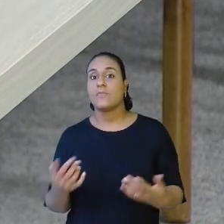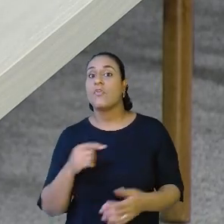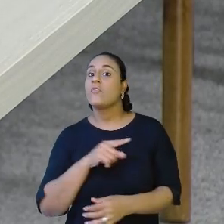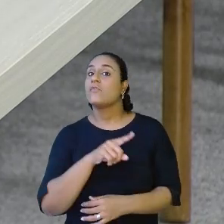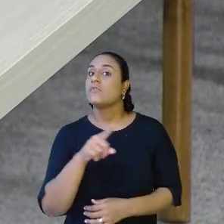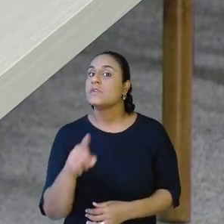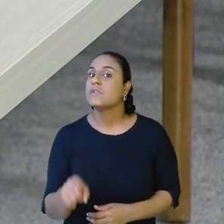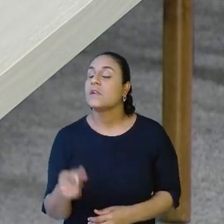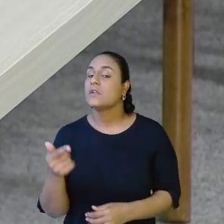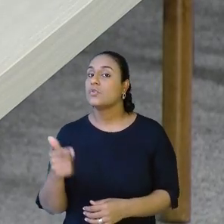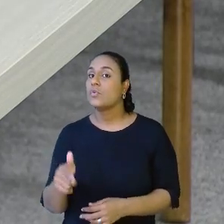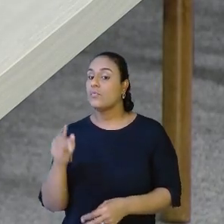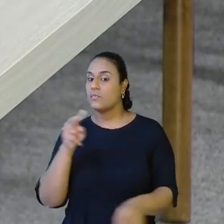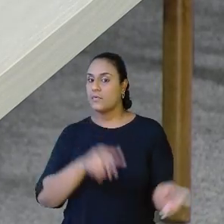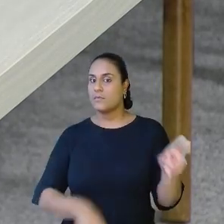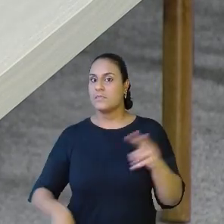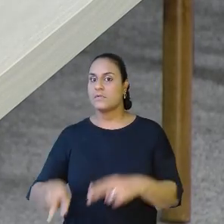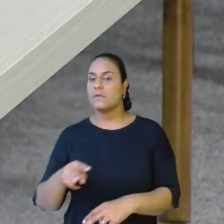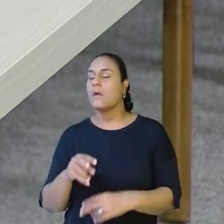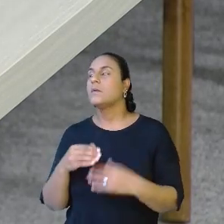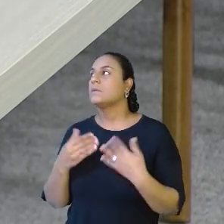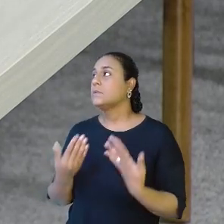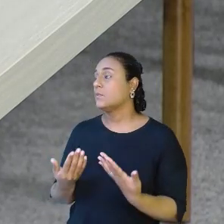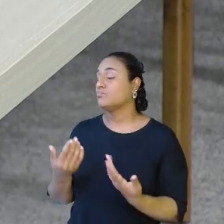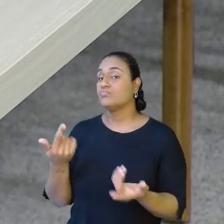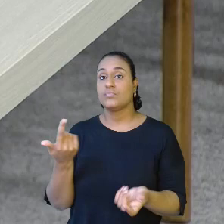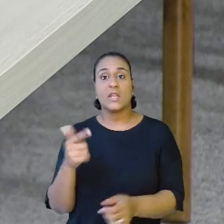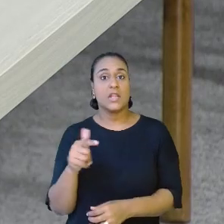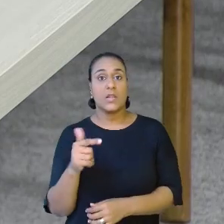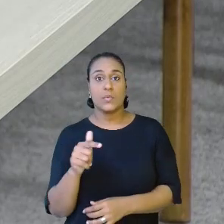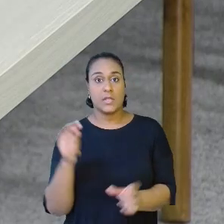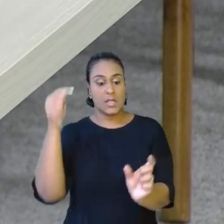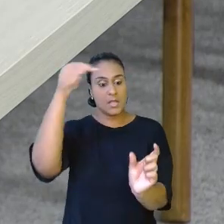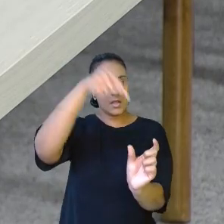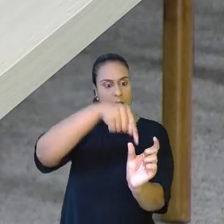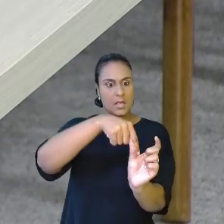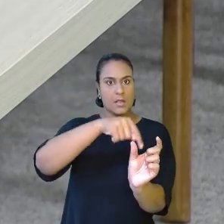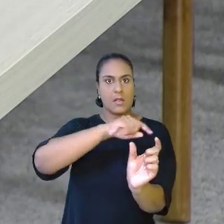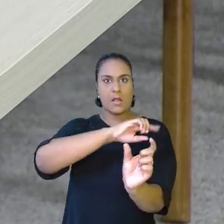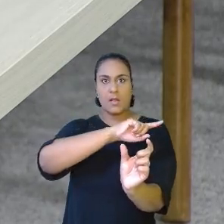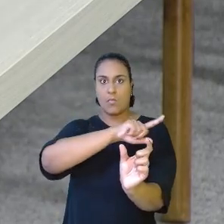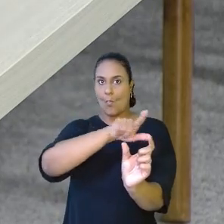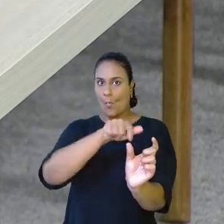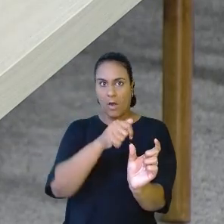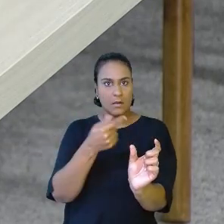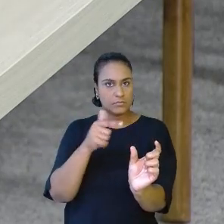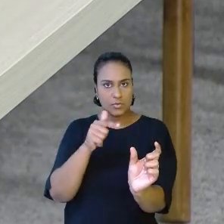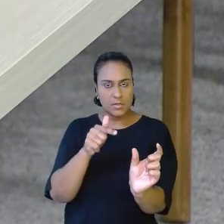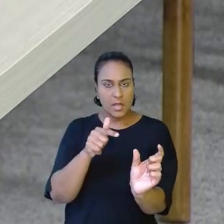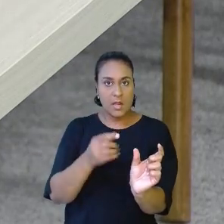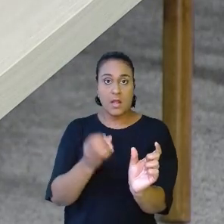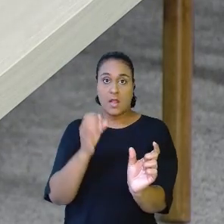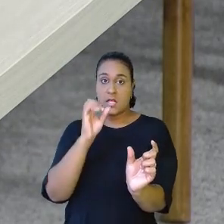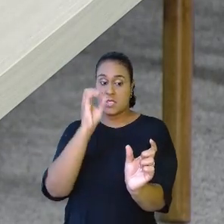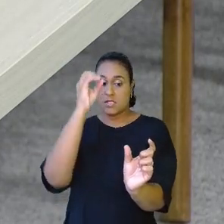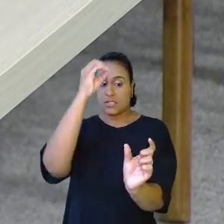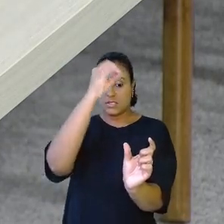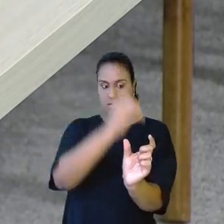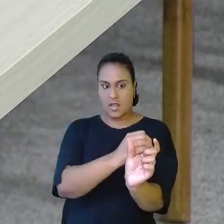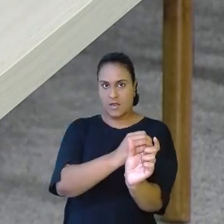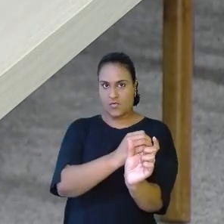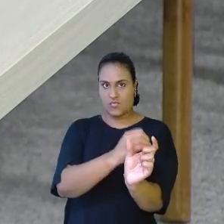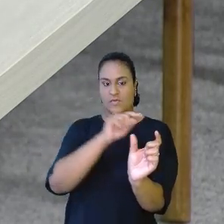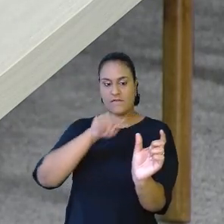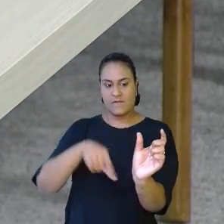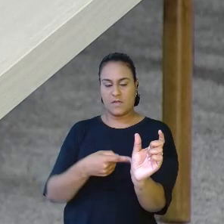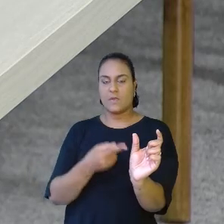mais uma vez, observarem que quando nós não temos parte inteira, nós colocamos o zero, depois a